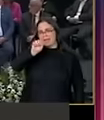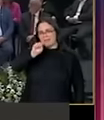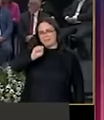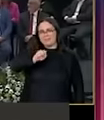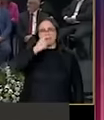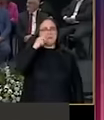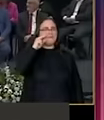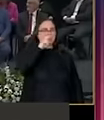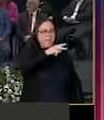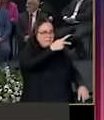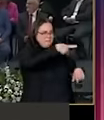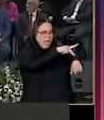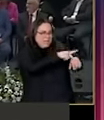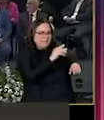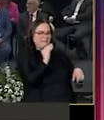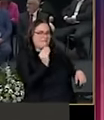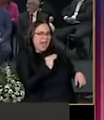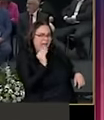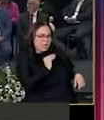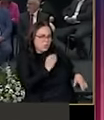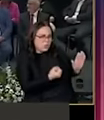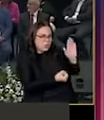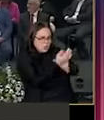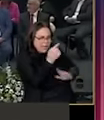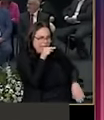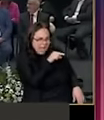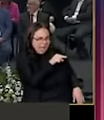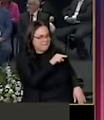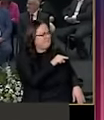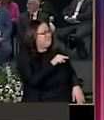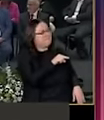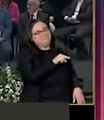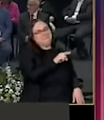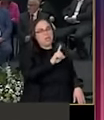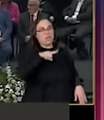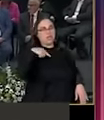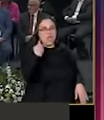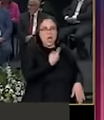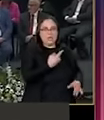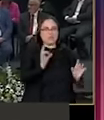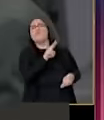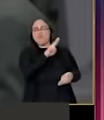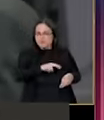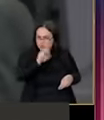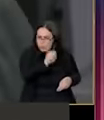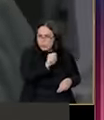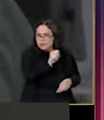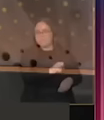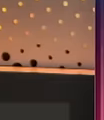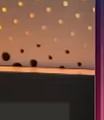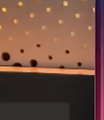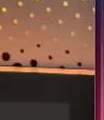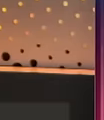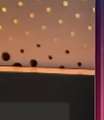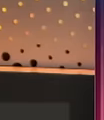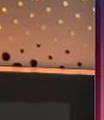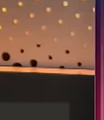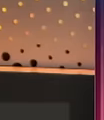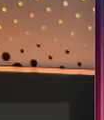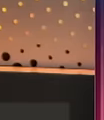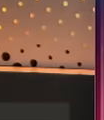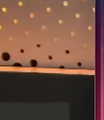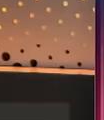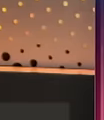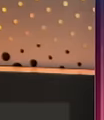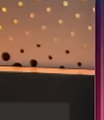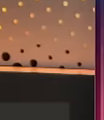se revisitar a famosa vaia do Maracanã. Ele ouviu essa vaia do